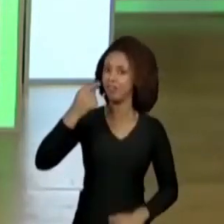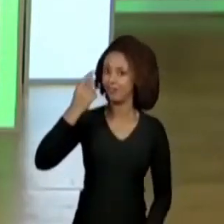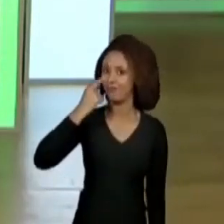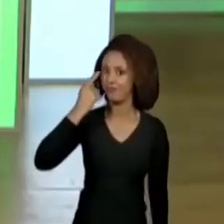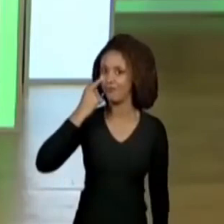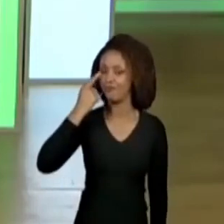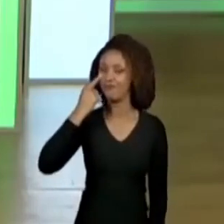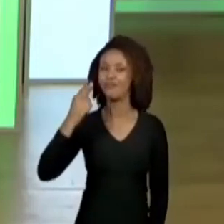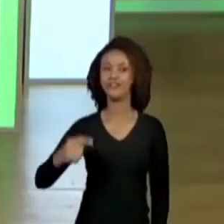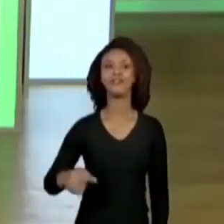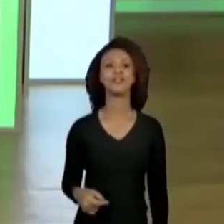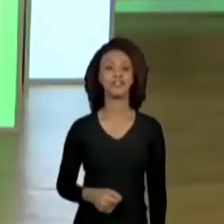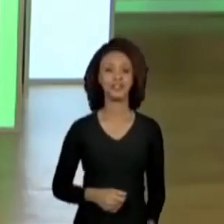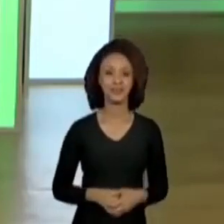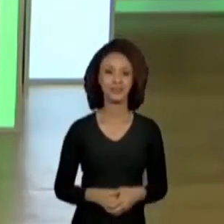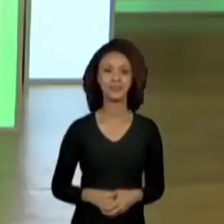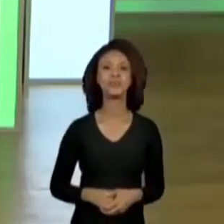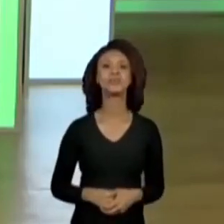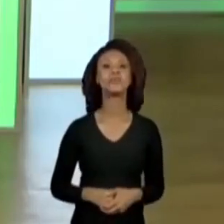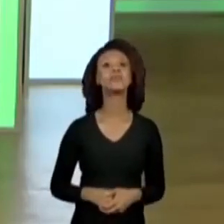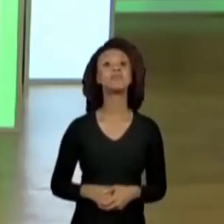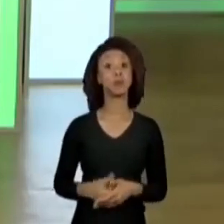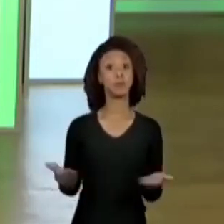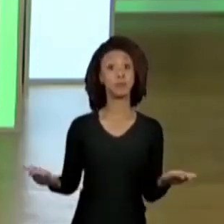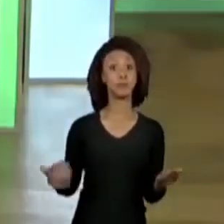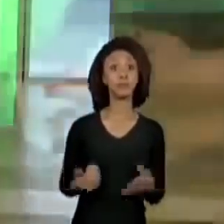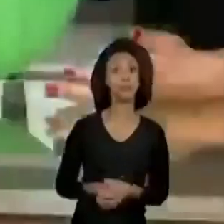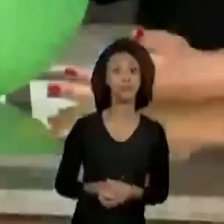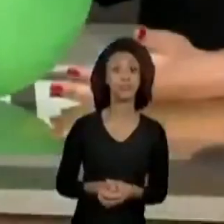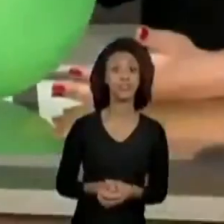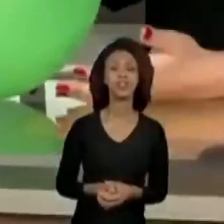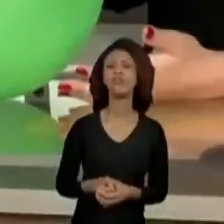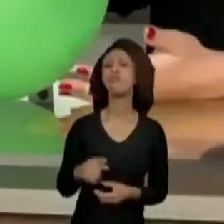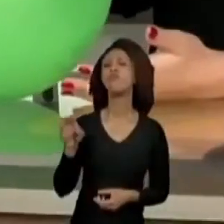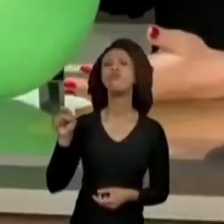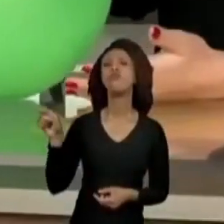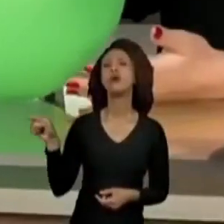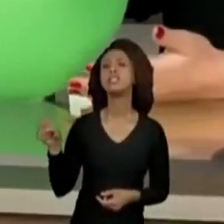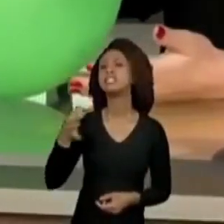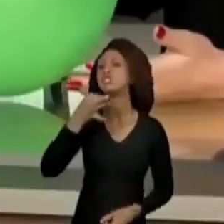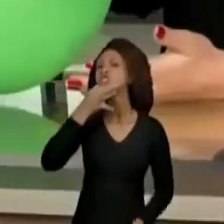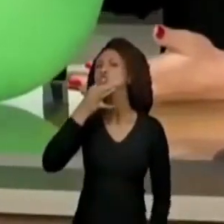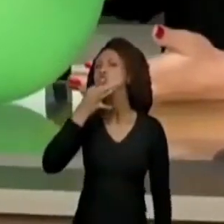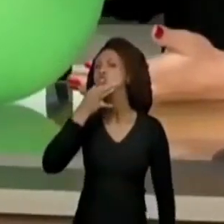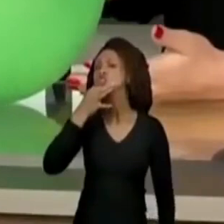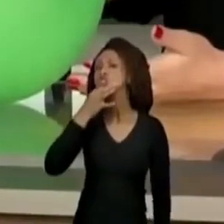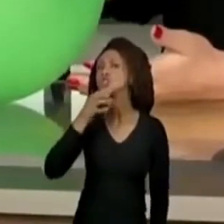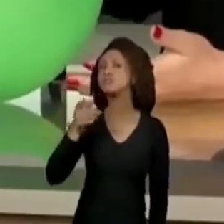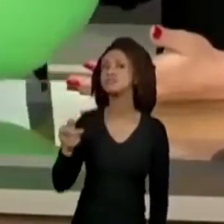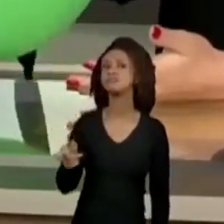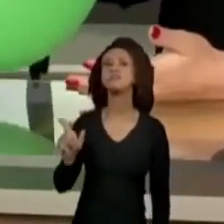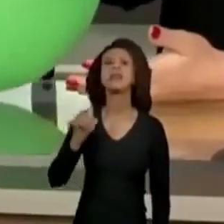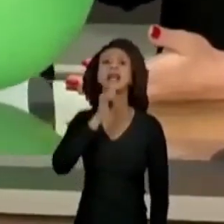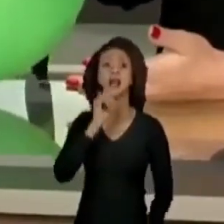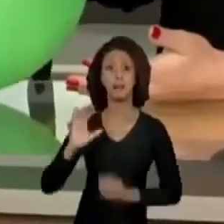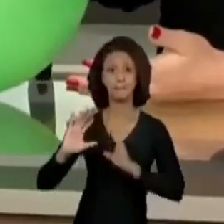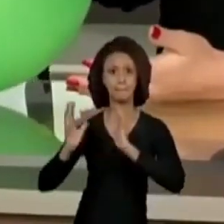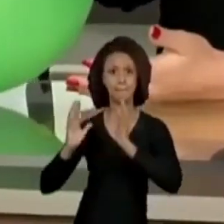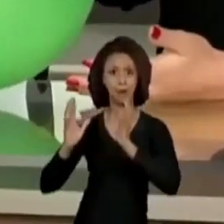pouquinho. Então, vamos. O que, que vocês acham, né? Será que essa bola,